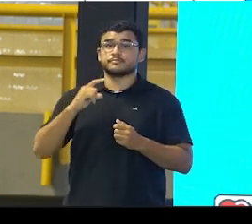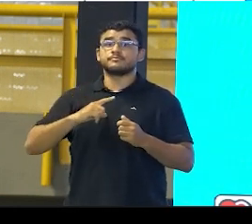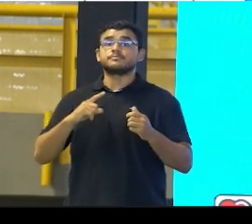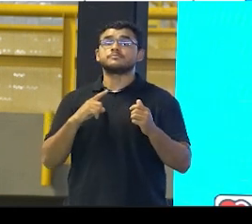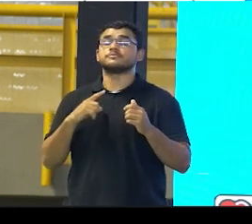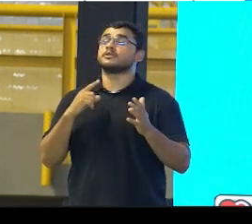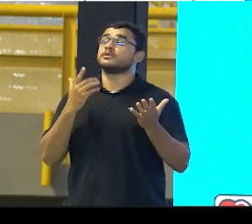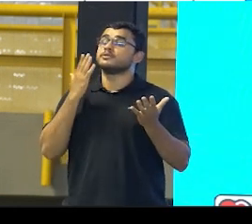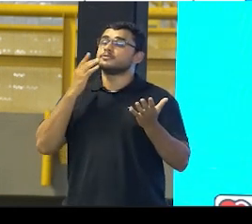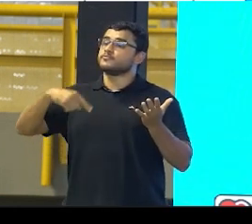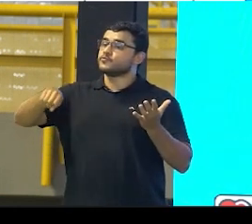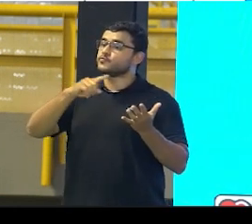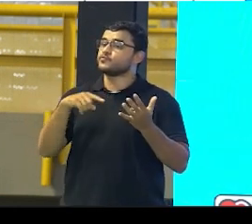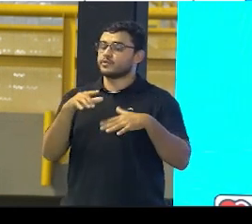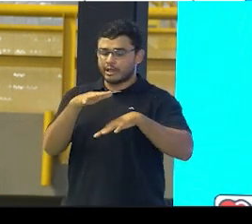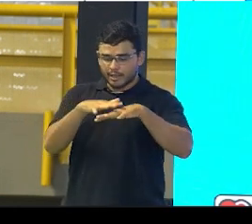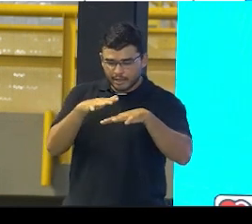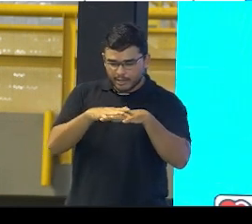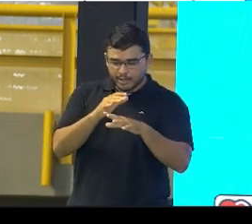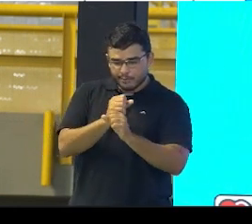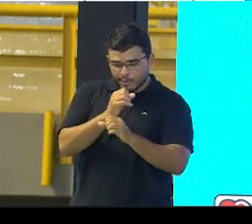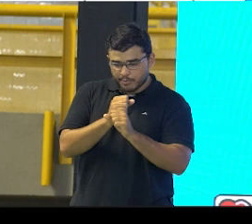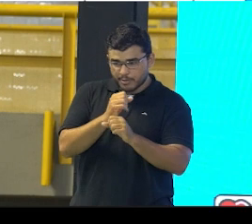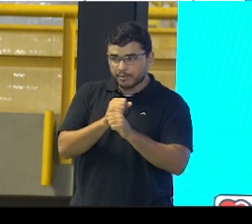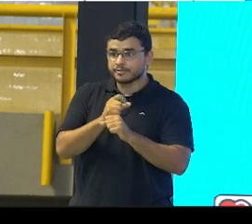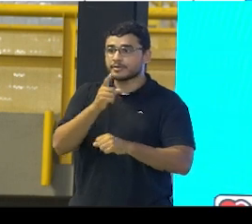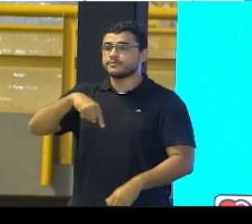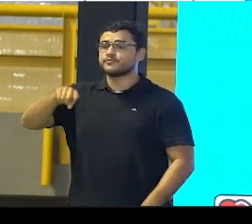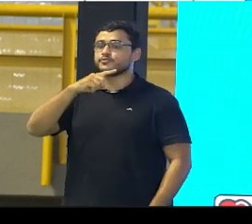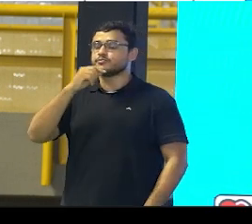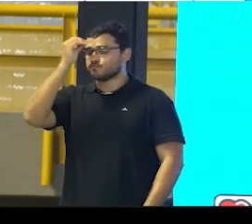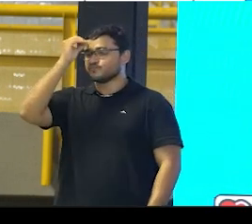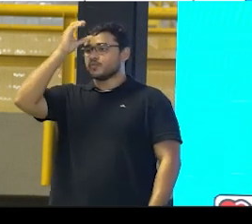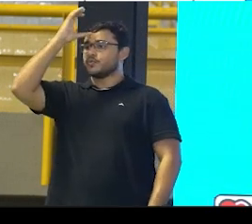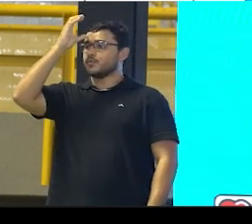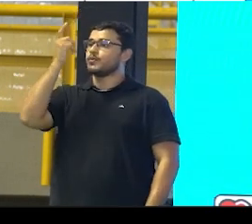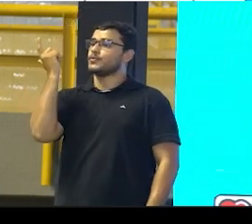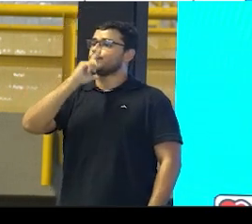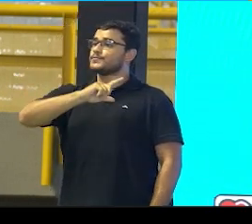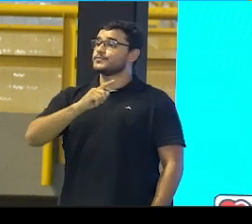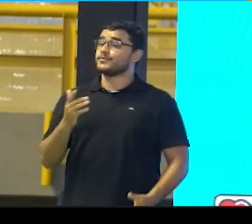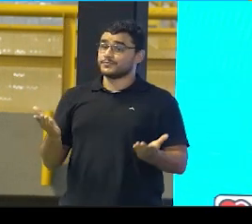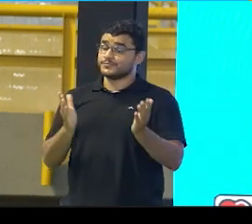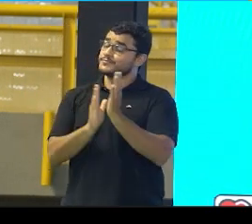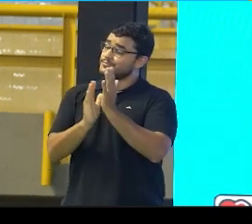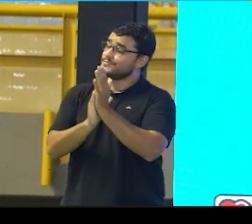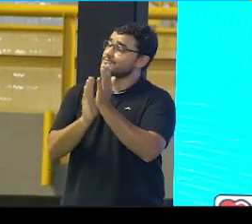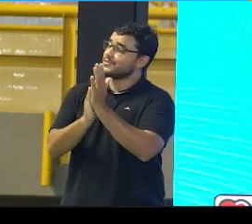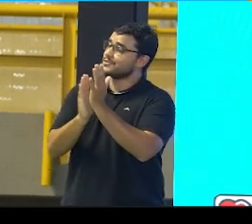alma e elevam o espírito. Vamos começar com a salva de palmas para a matemática, essa matéria linda?